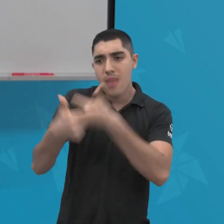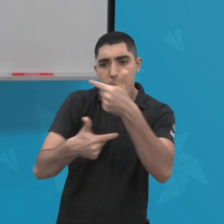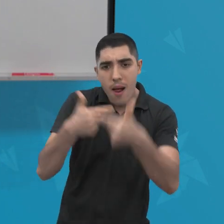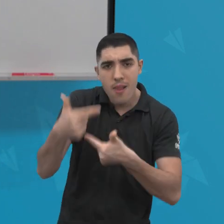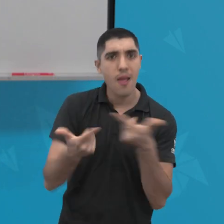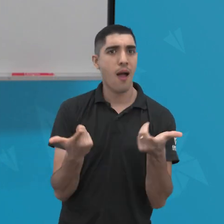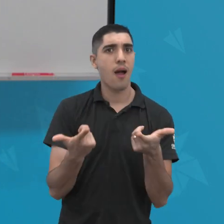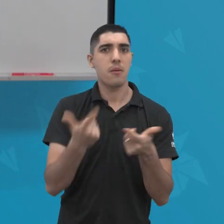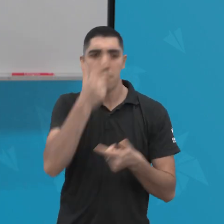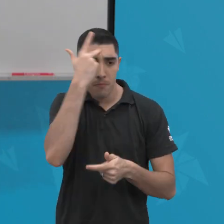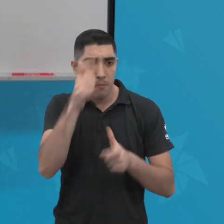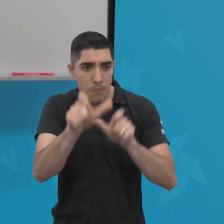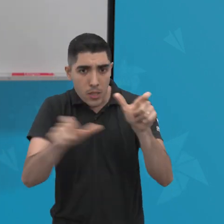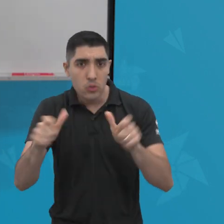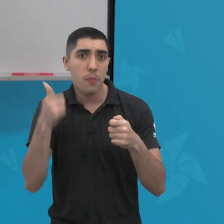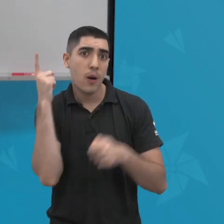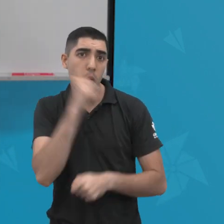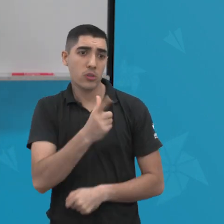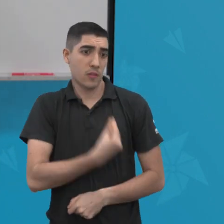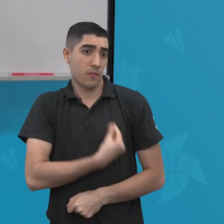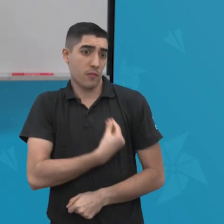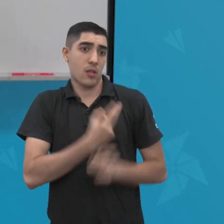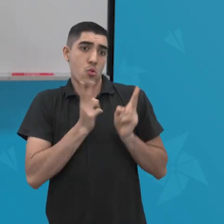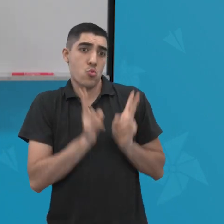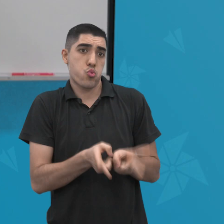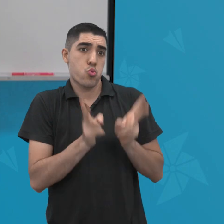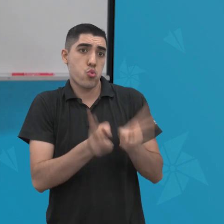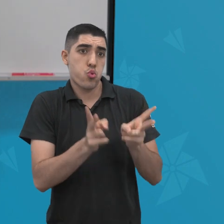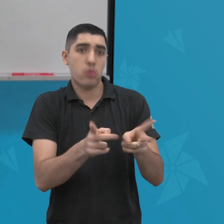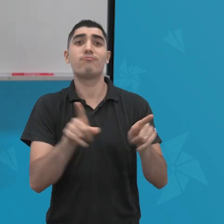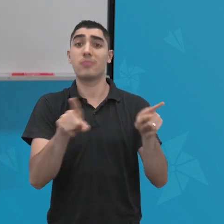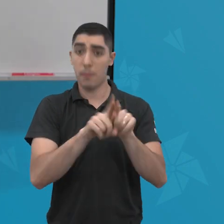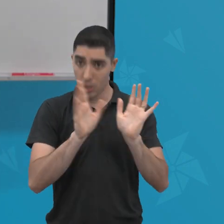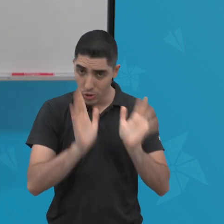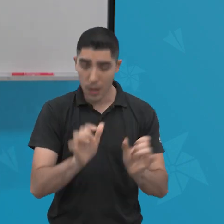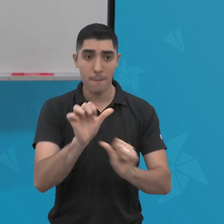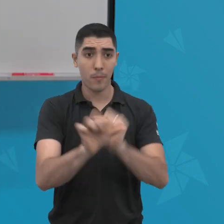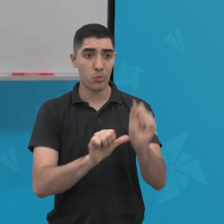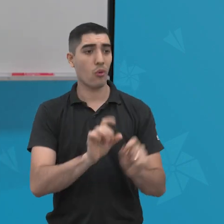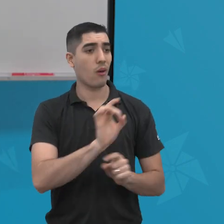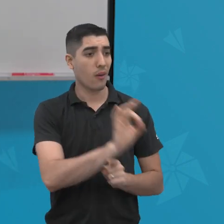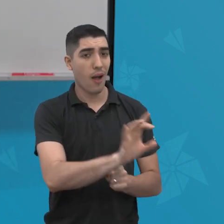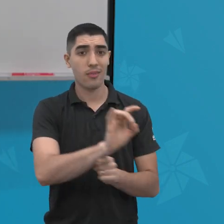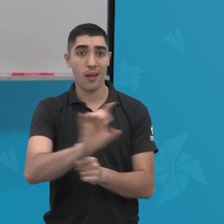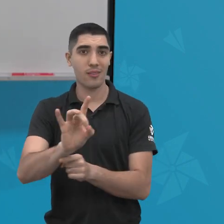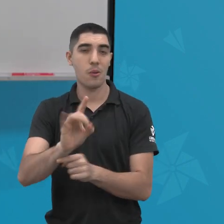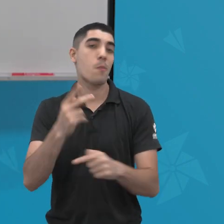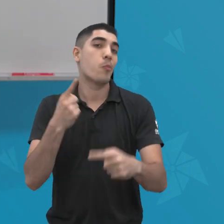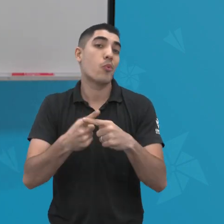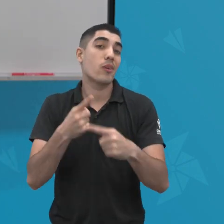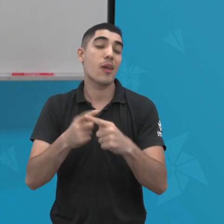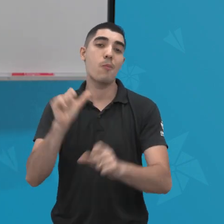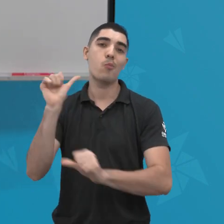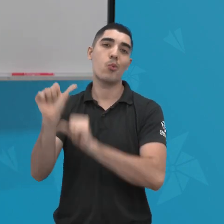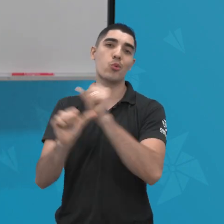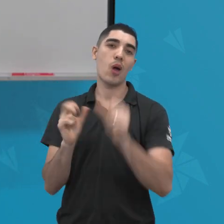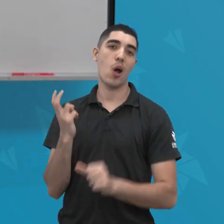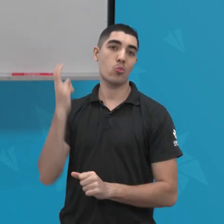nesse modelo econômico para sobreviver, né? Então a gente tem um desdobramento